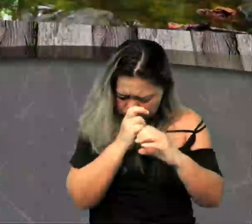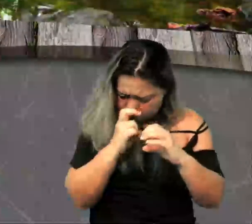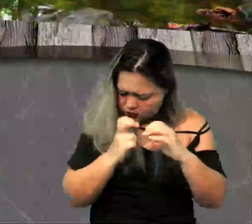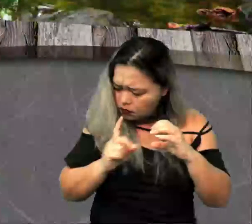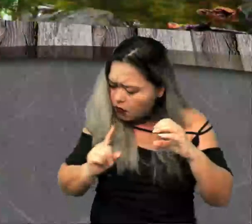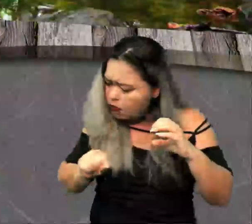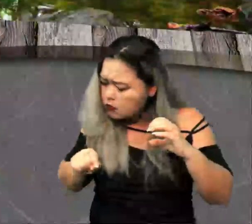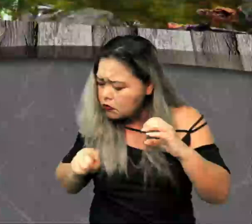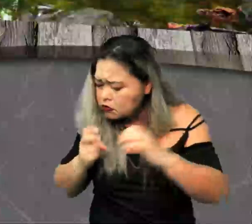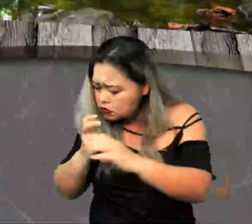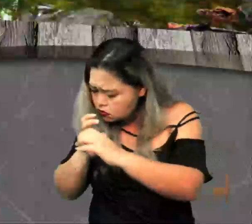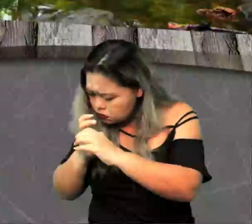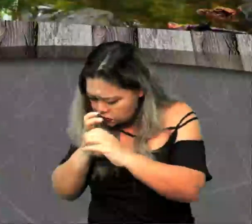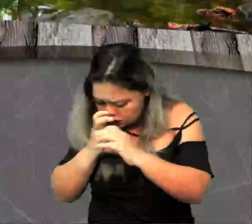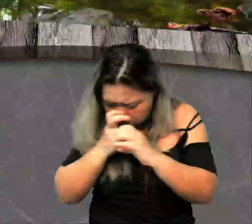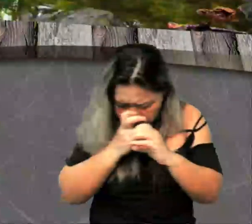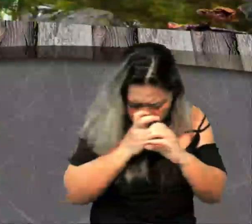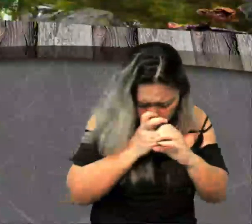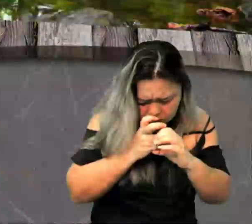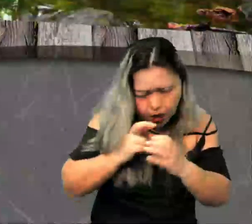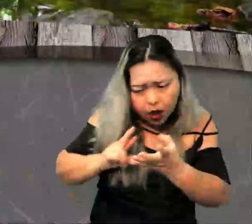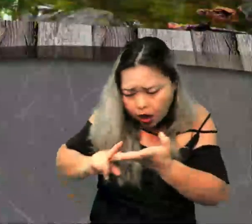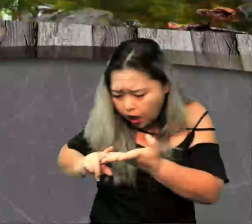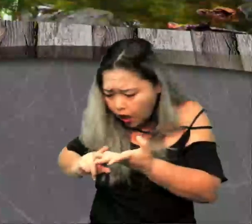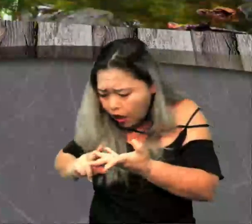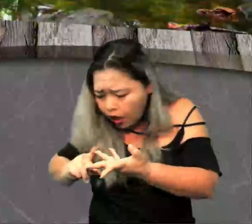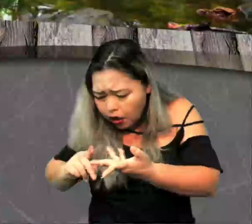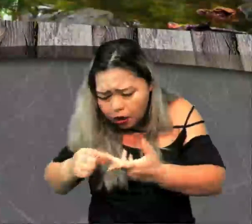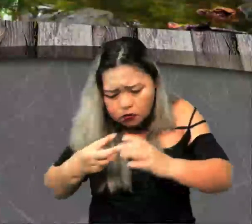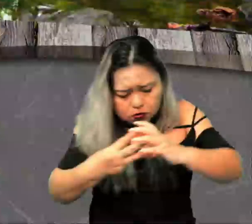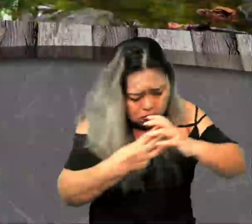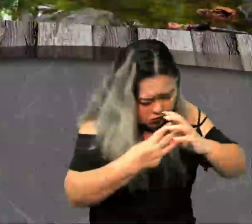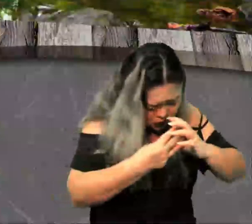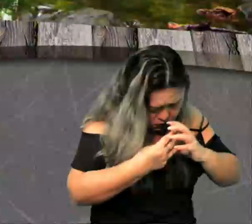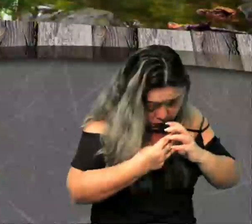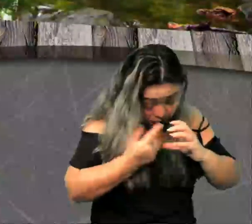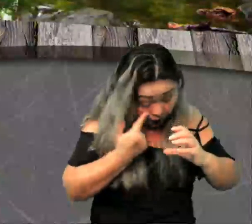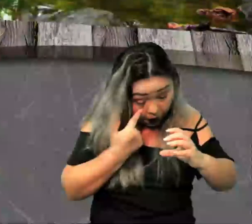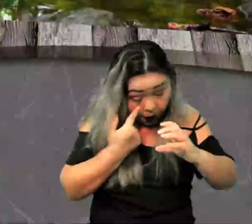tantas estruturas, né, celulares,